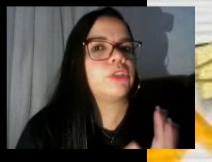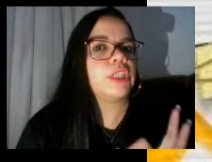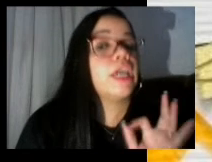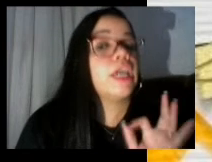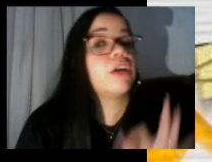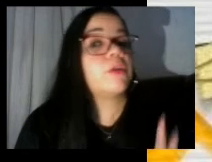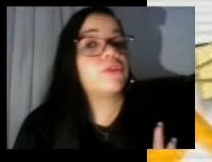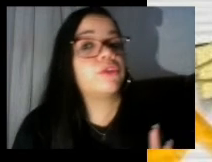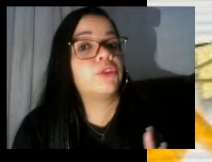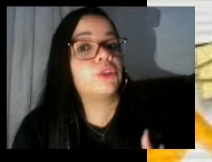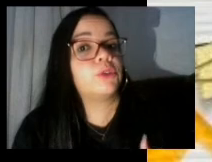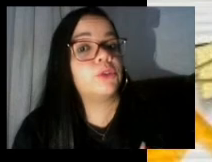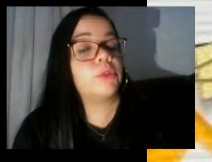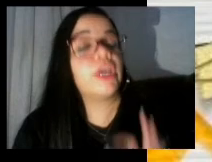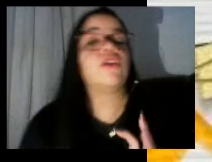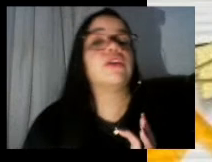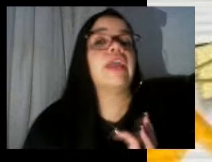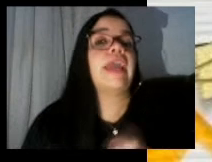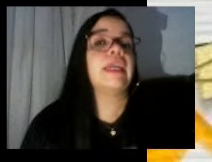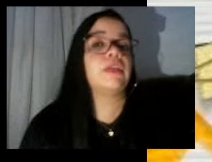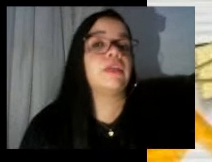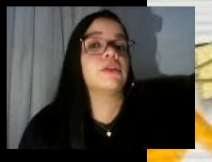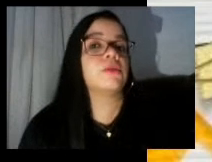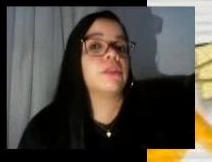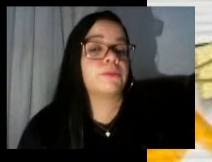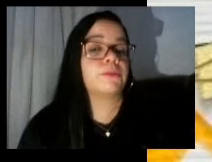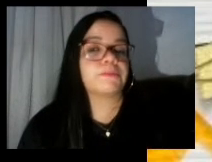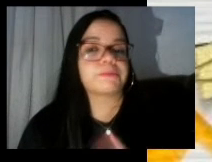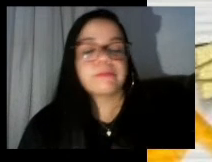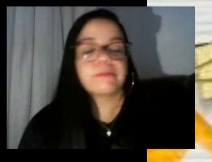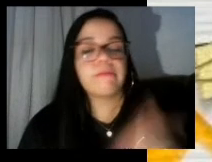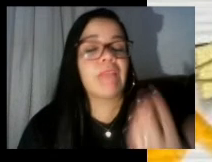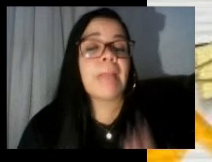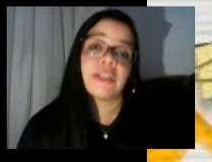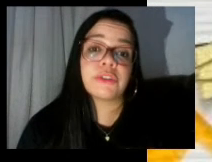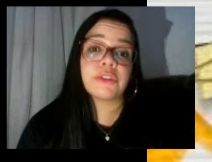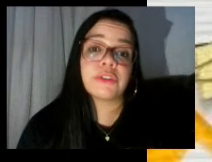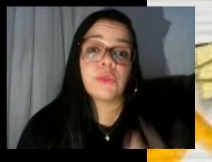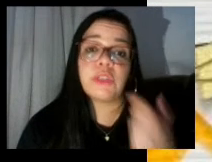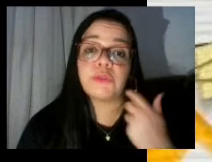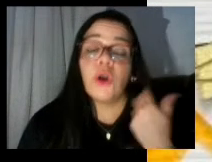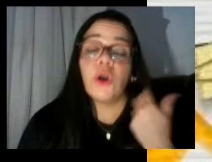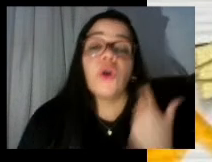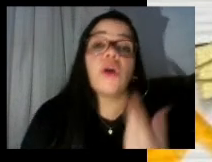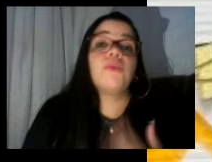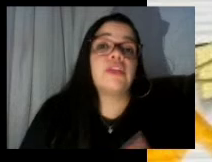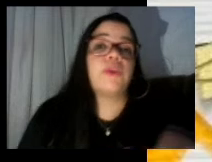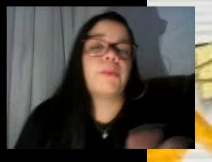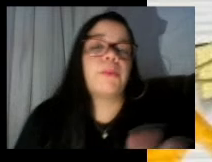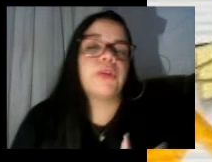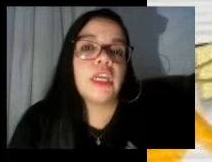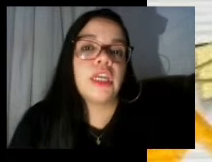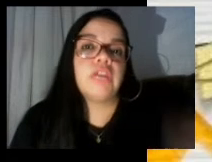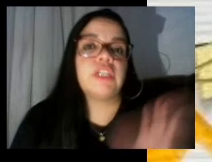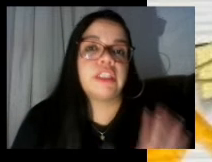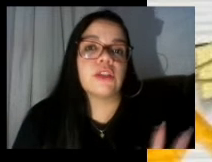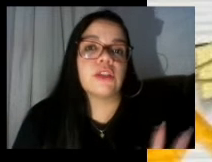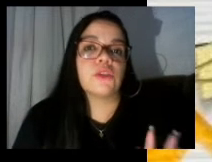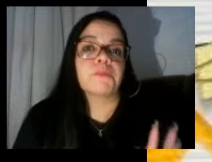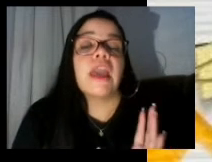62. E como de costume, eu coloquei aqui o nosso livro, a página do nosso livro. Como o texto é um